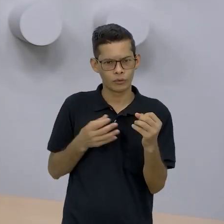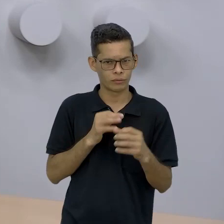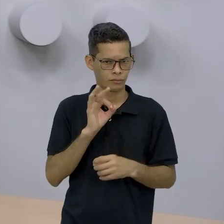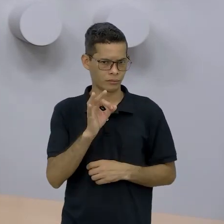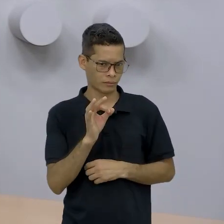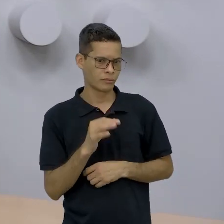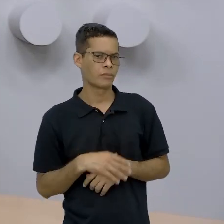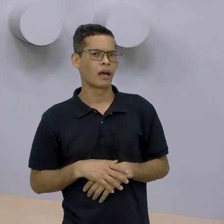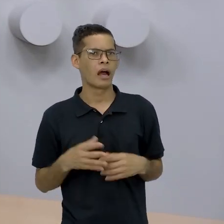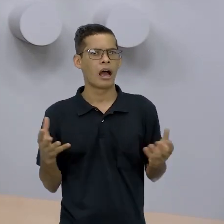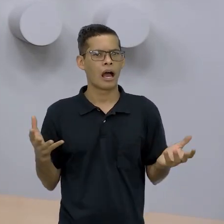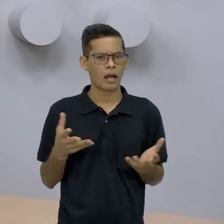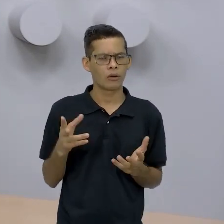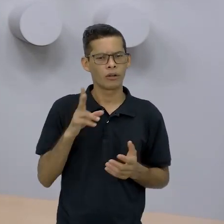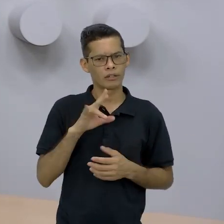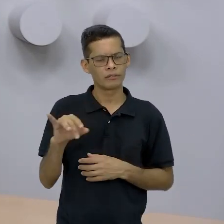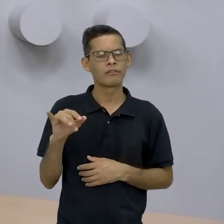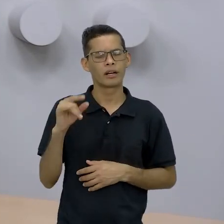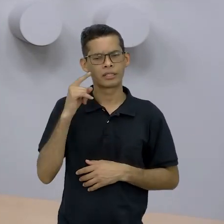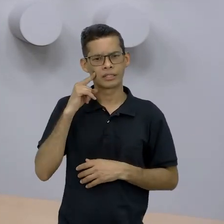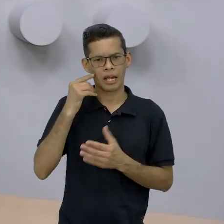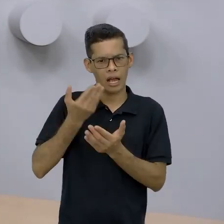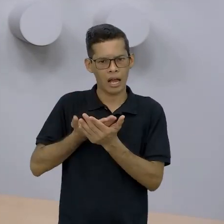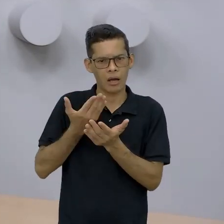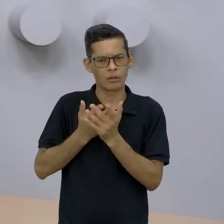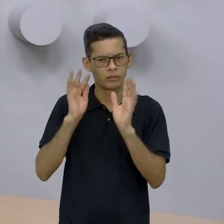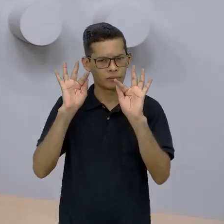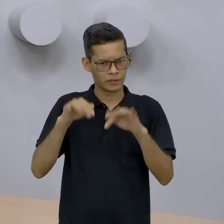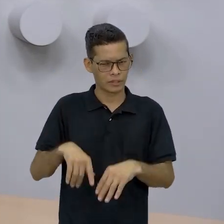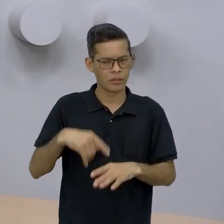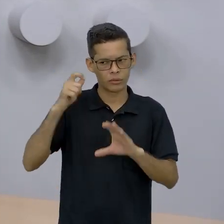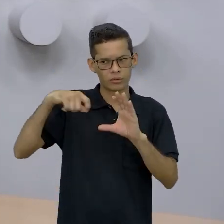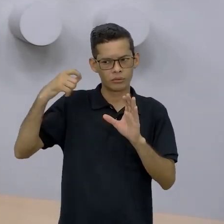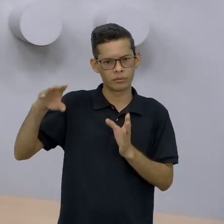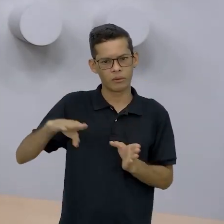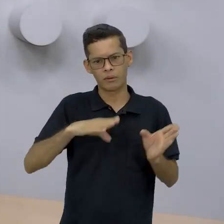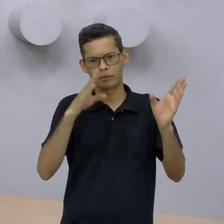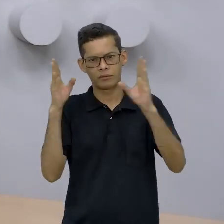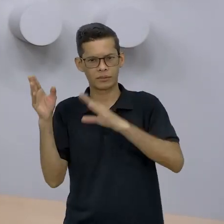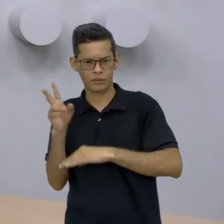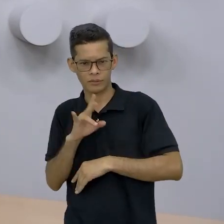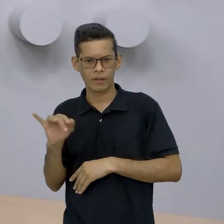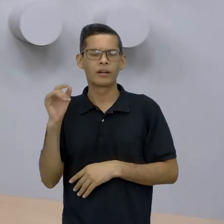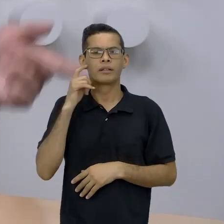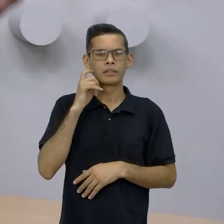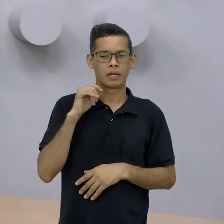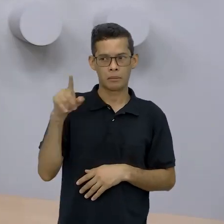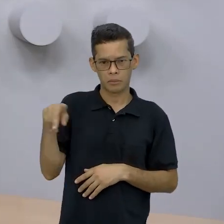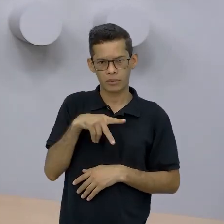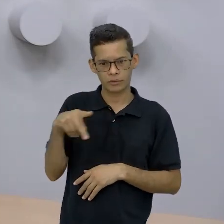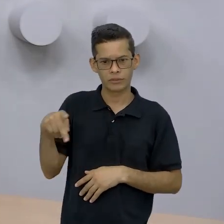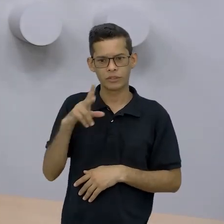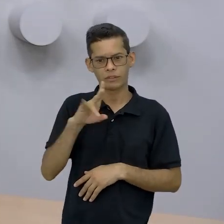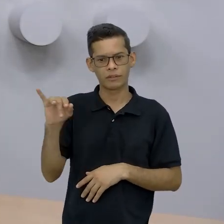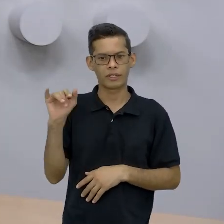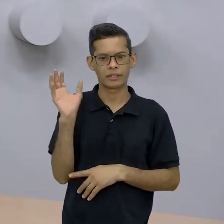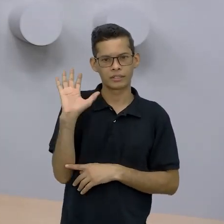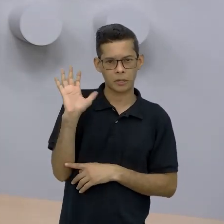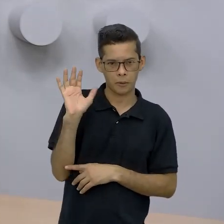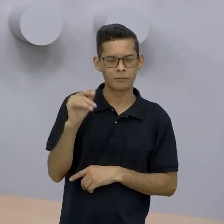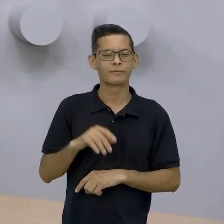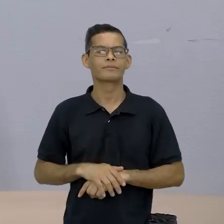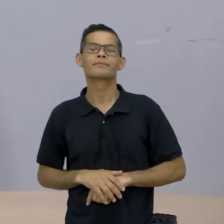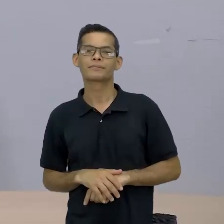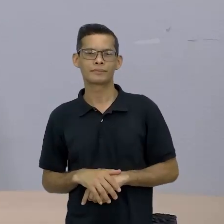vai encerrar a aula com um vídeo, mas antes a maior professora da galáxia vai dar tchau para